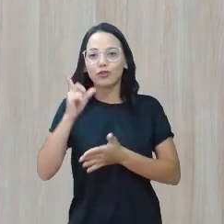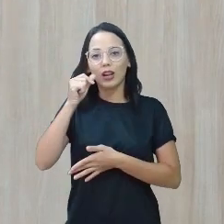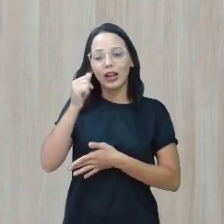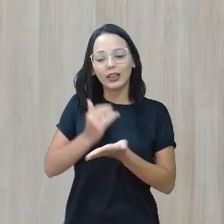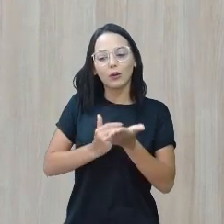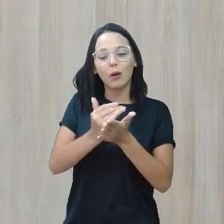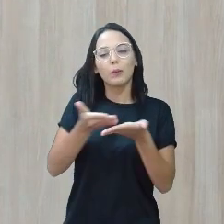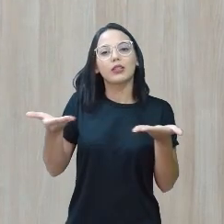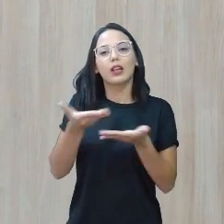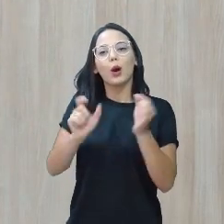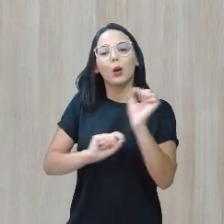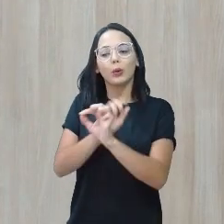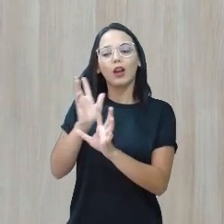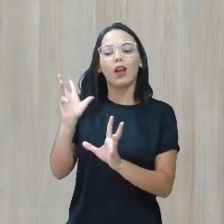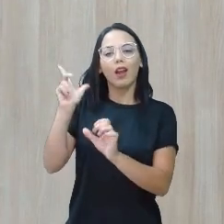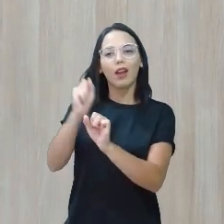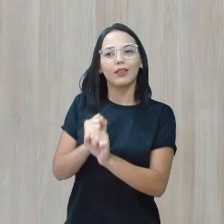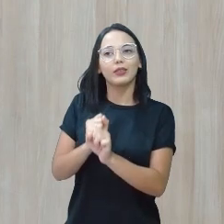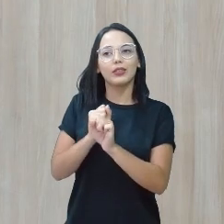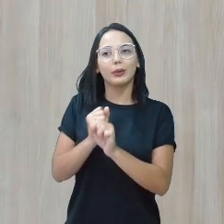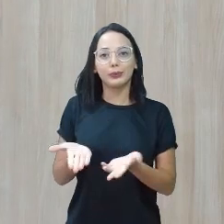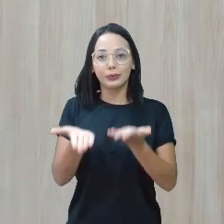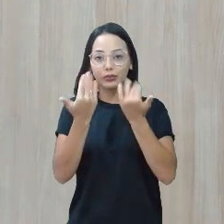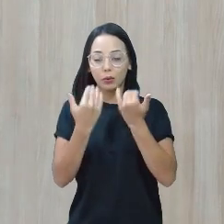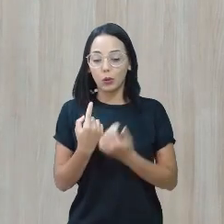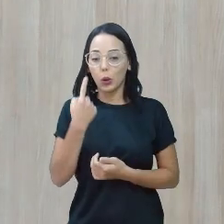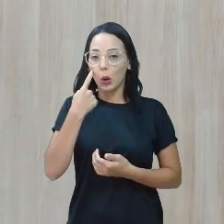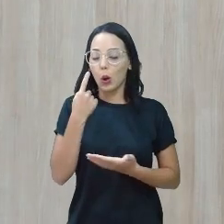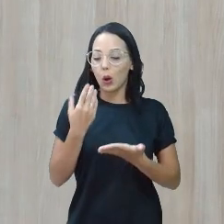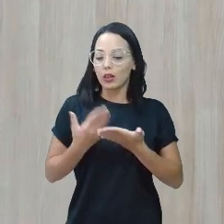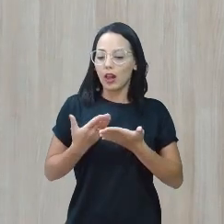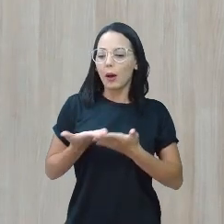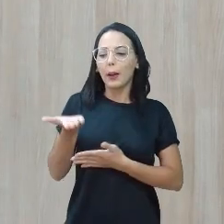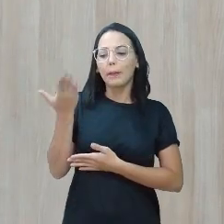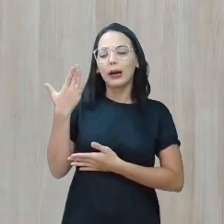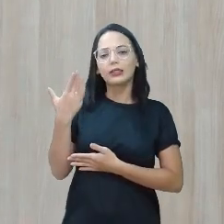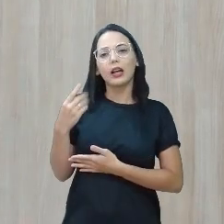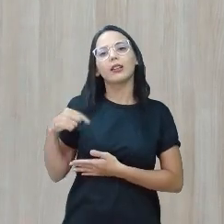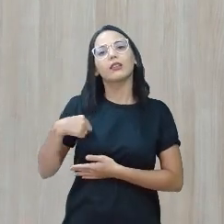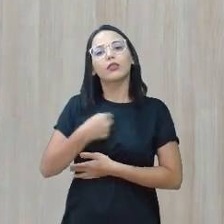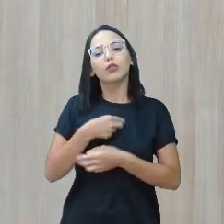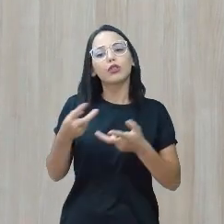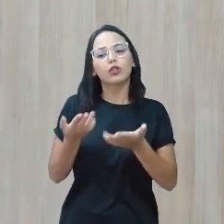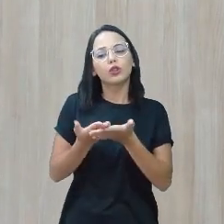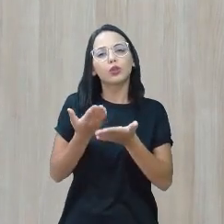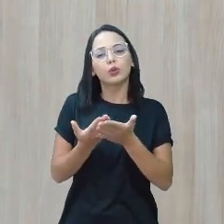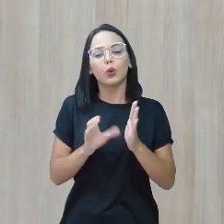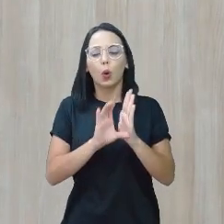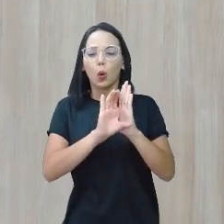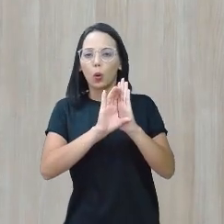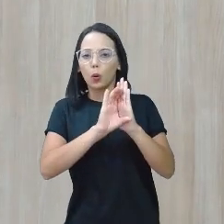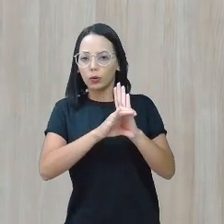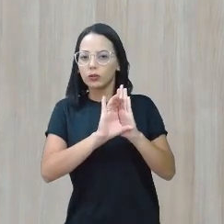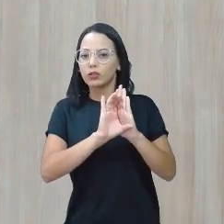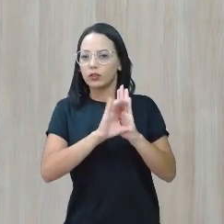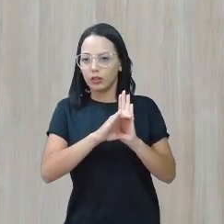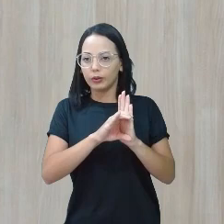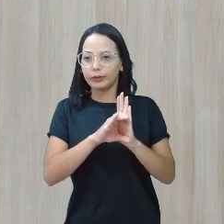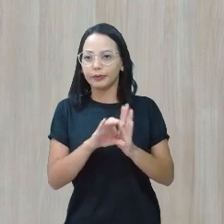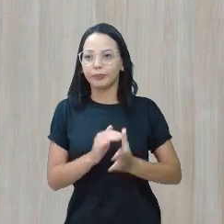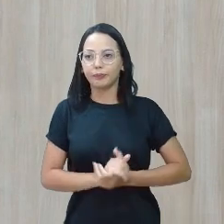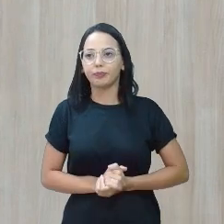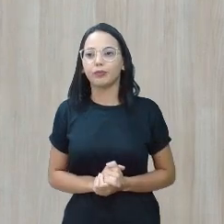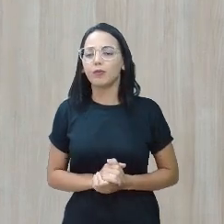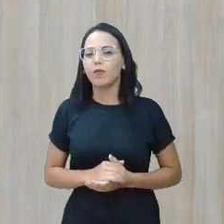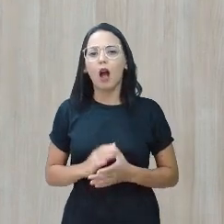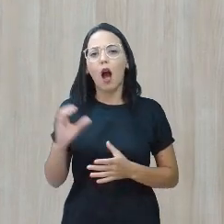agora fazendo essa revisão, tá certo? Vamos dar uma olhadinha aqui nos conceitos que a gente verificou na aula passada, tá? Uma